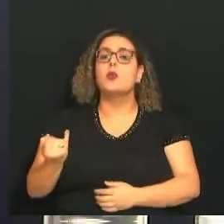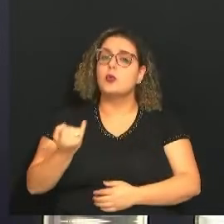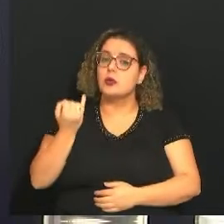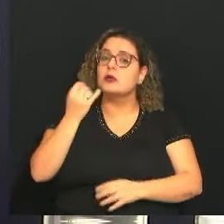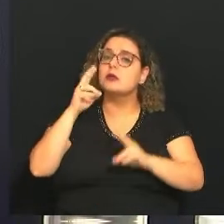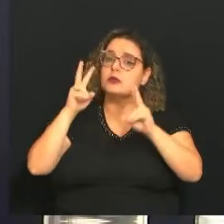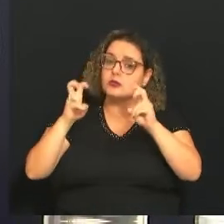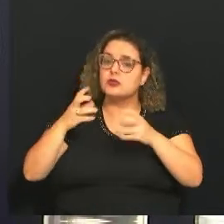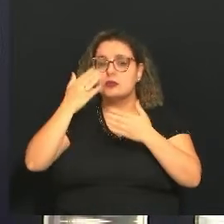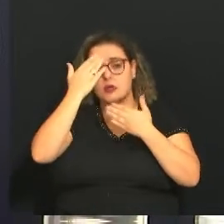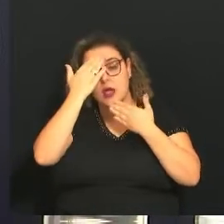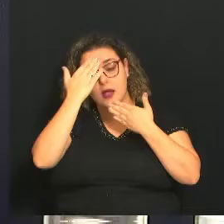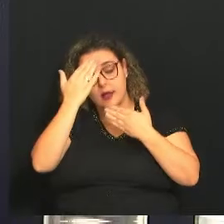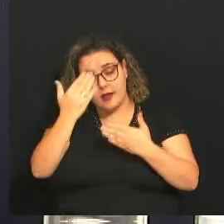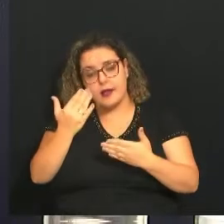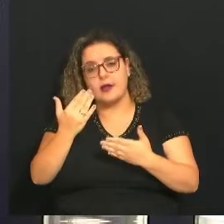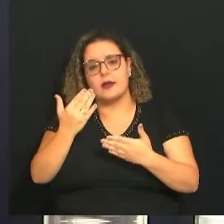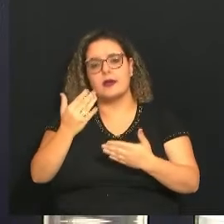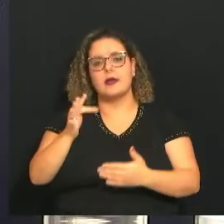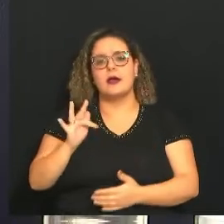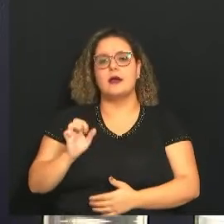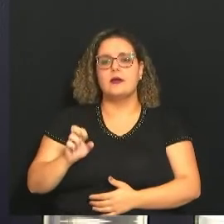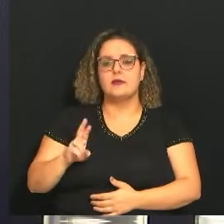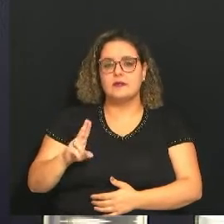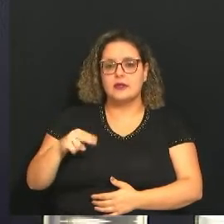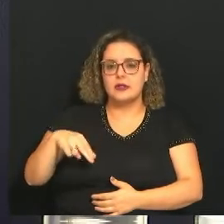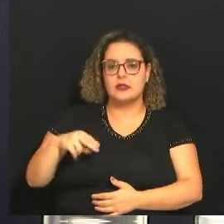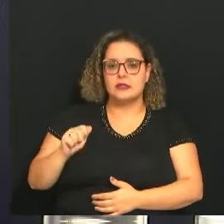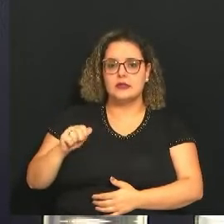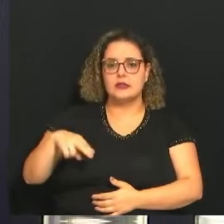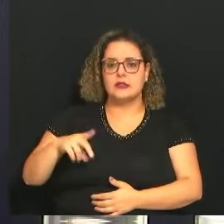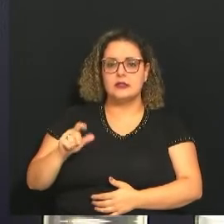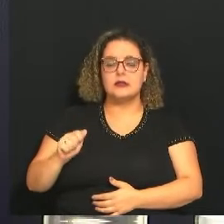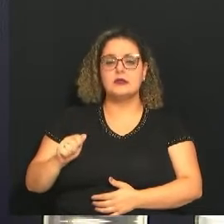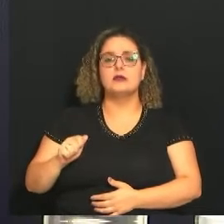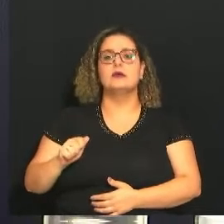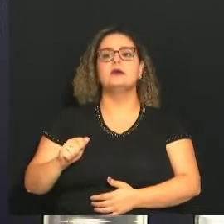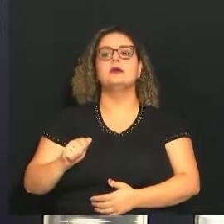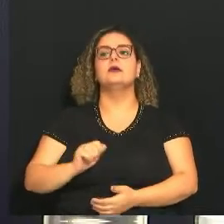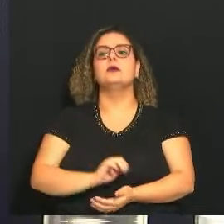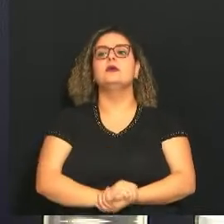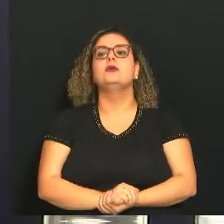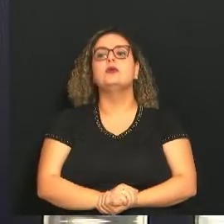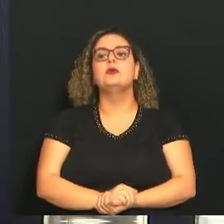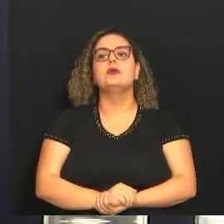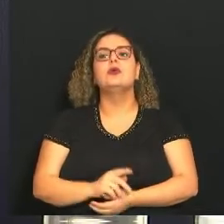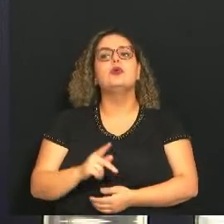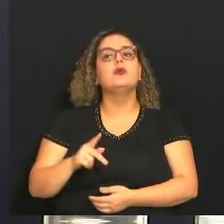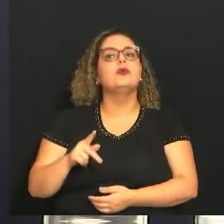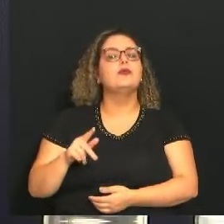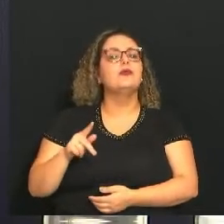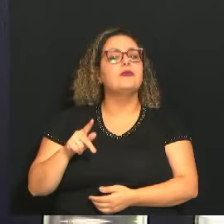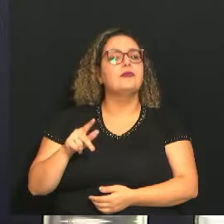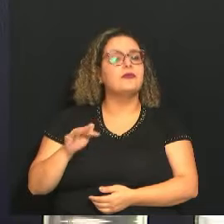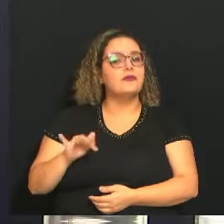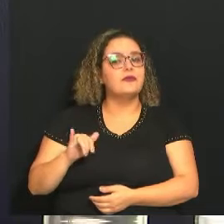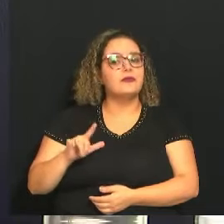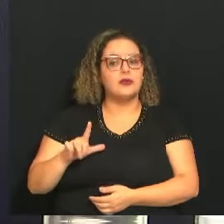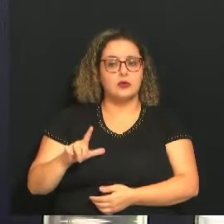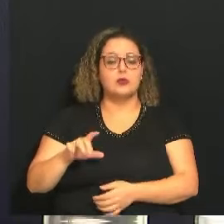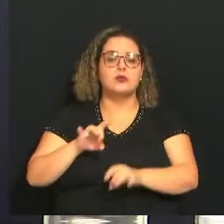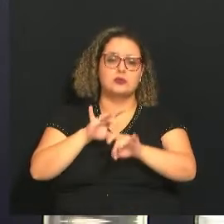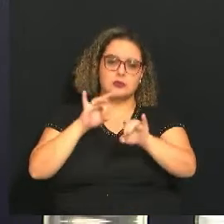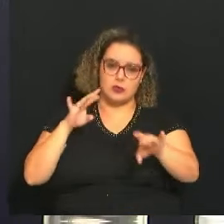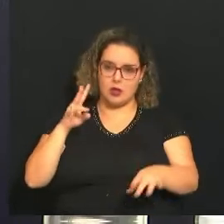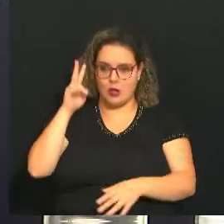agradece bastante a Fernanda, a gente agradece bastante ao Pio, que estão aqui conosco, de forma virtual, lembrando